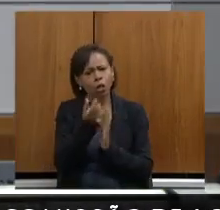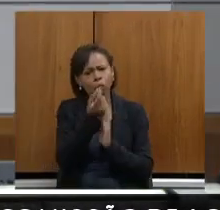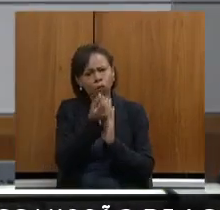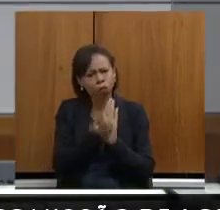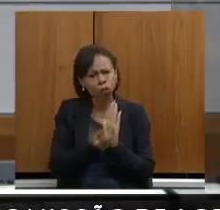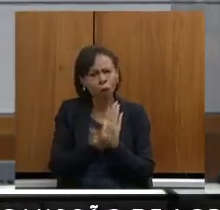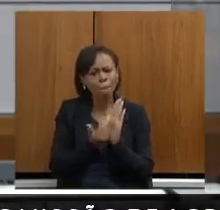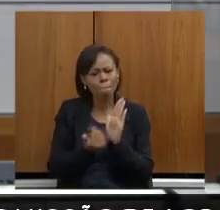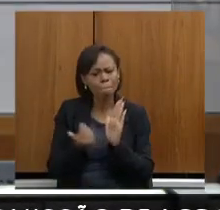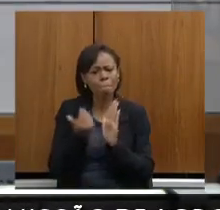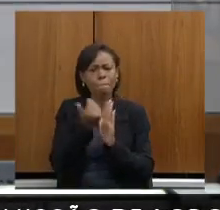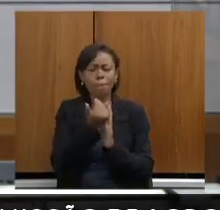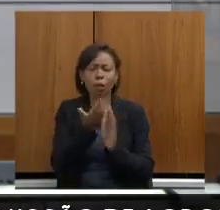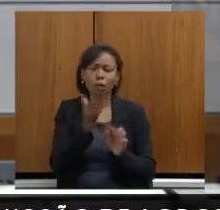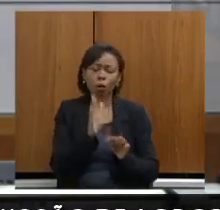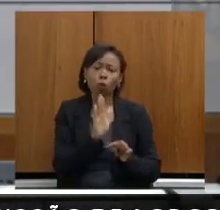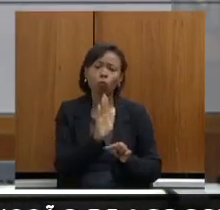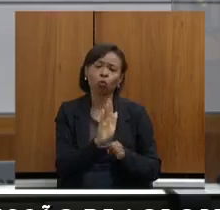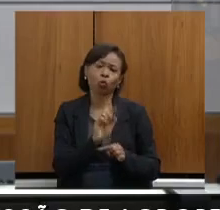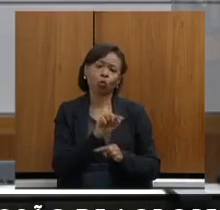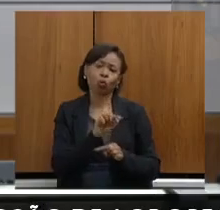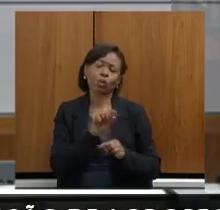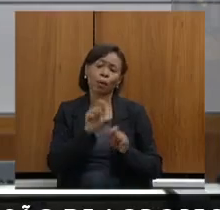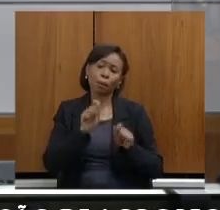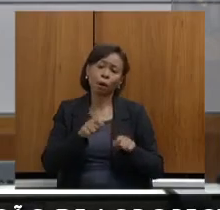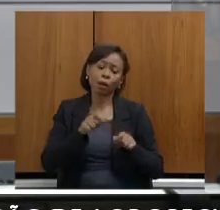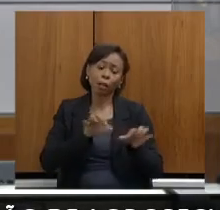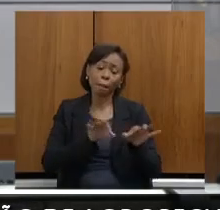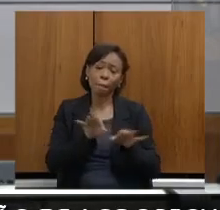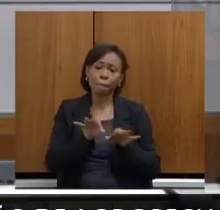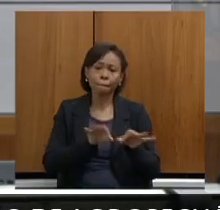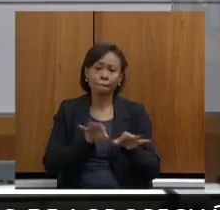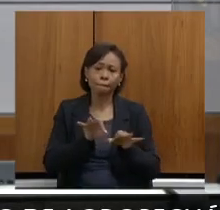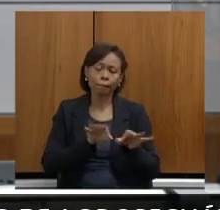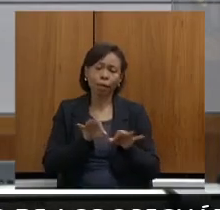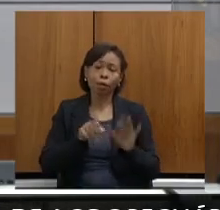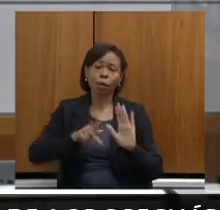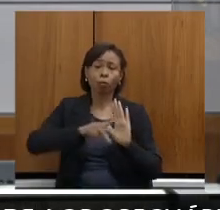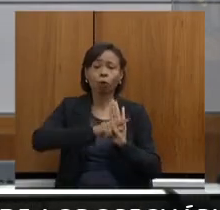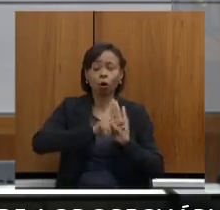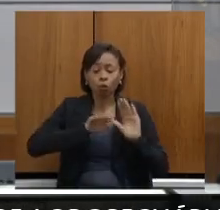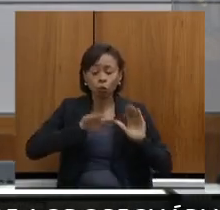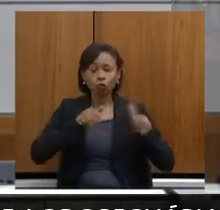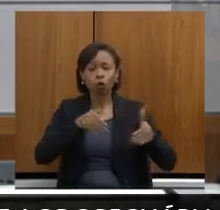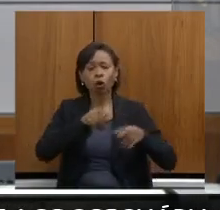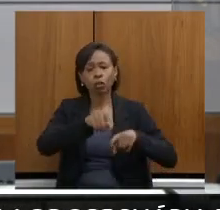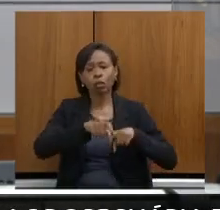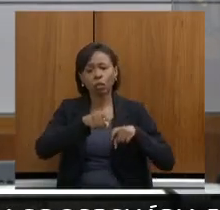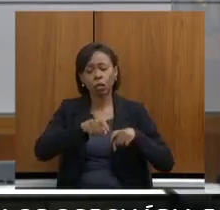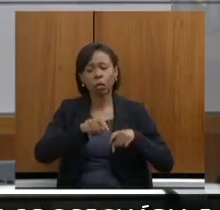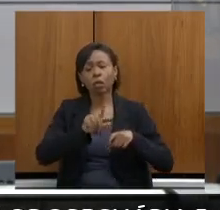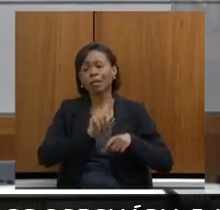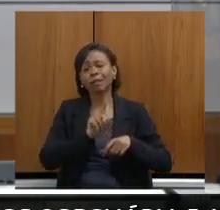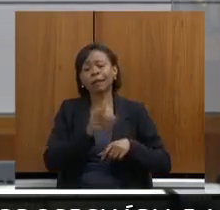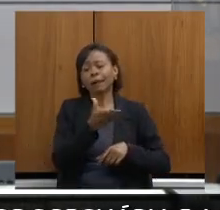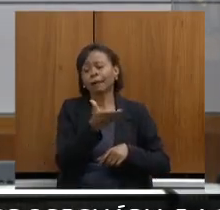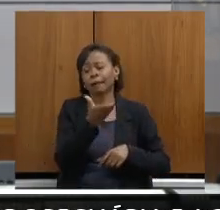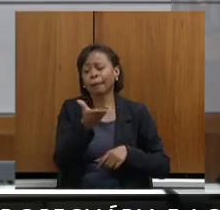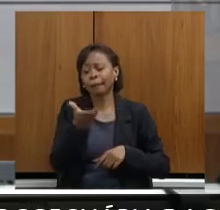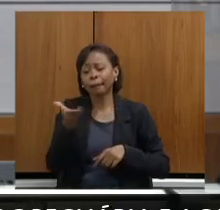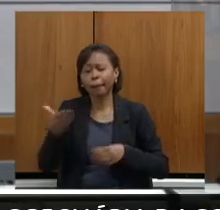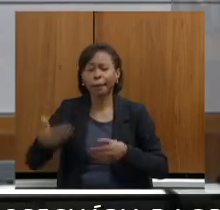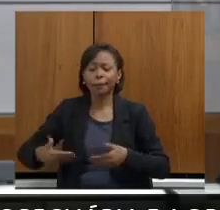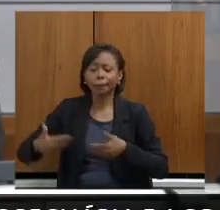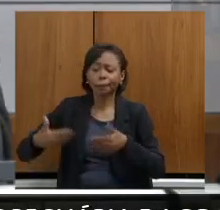bem nutrido para que a senhora possa também ter programas próprios na secretaria e não ficar aí de Pires nas mãos dependendo aí do